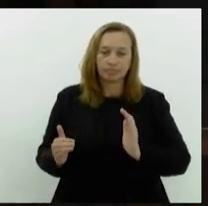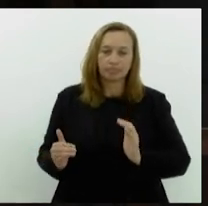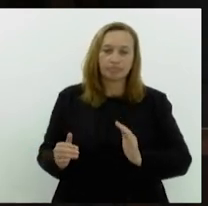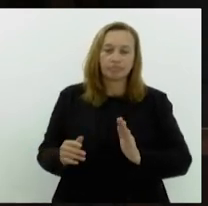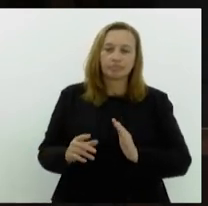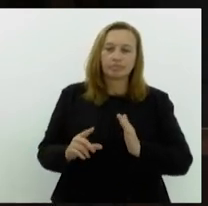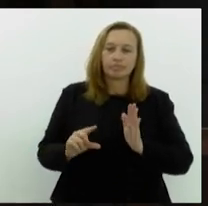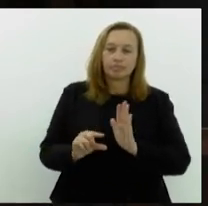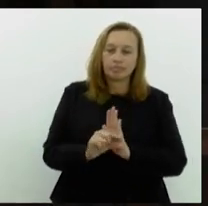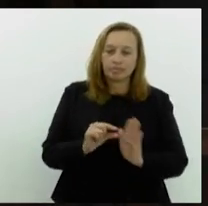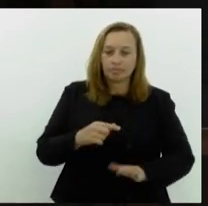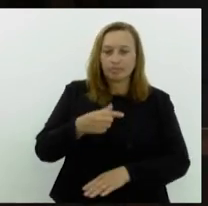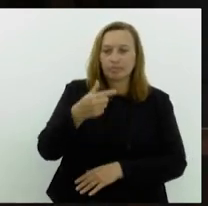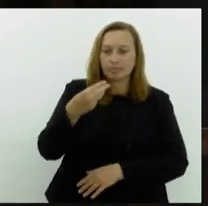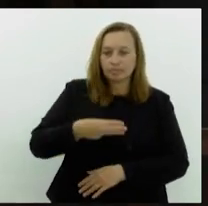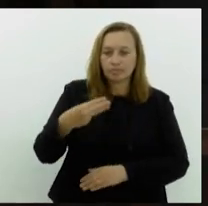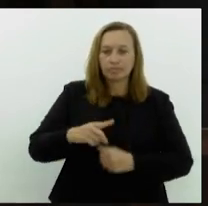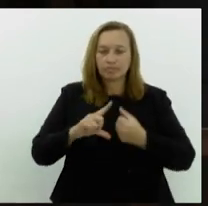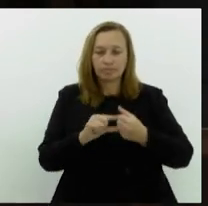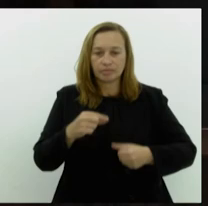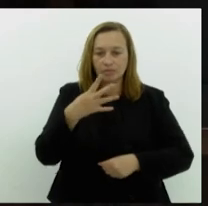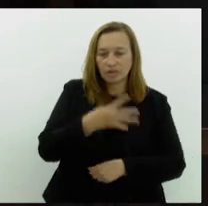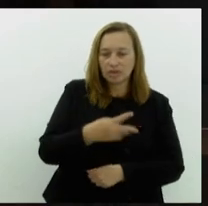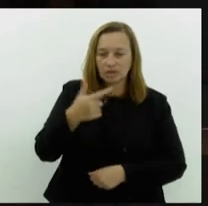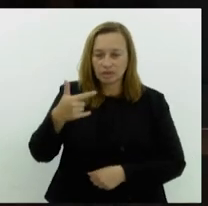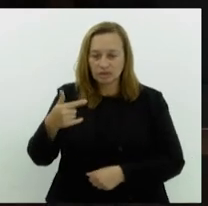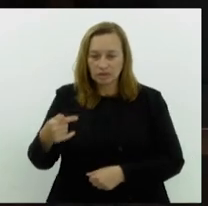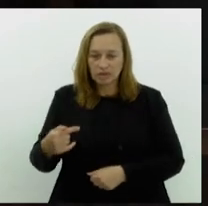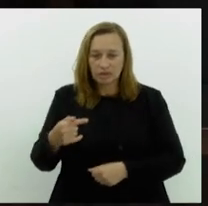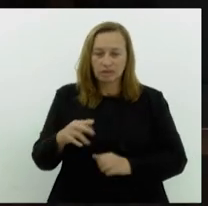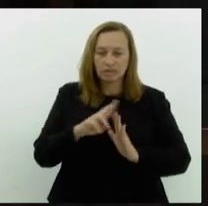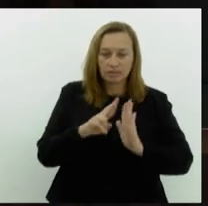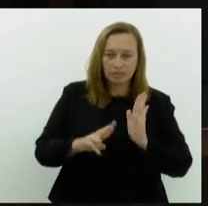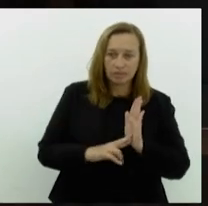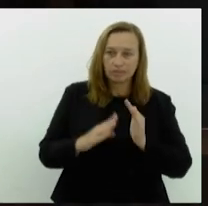parágrafo 3º do artigo 47 do Regimento Interno.